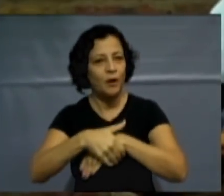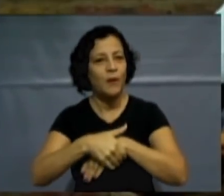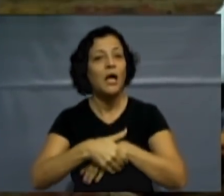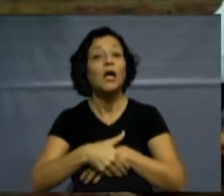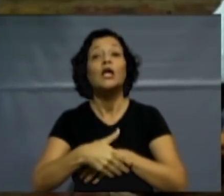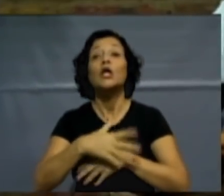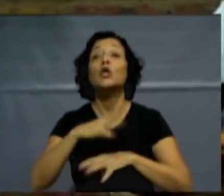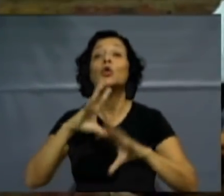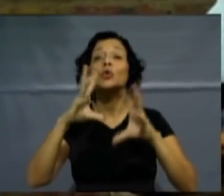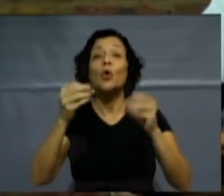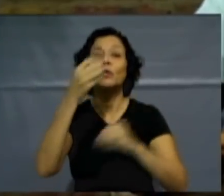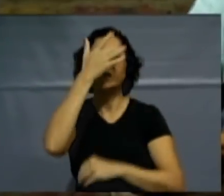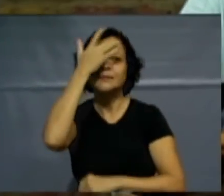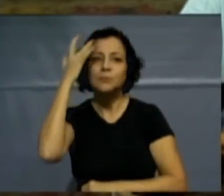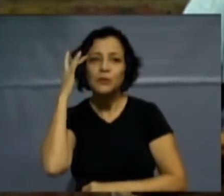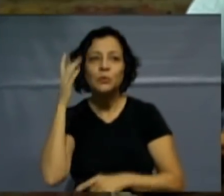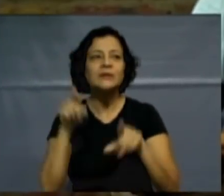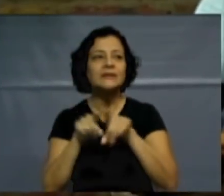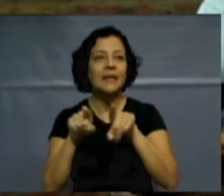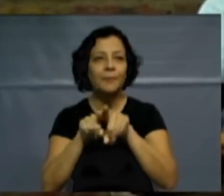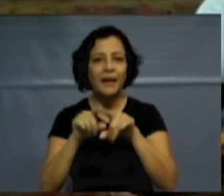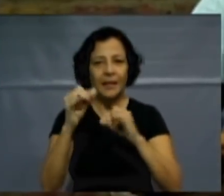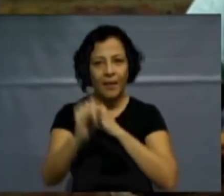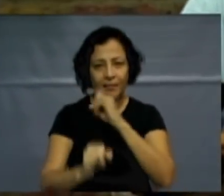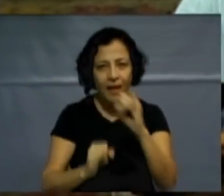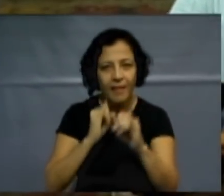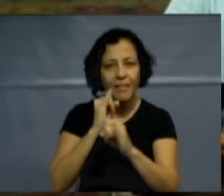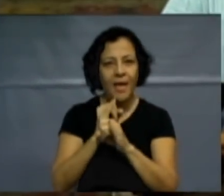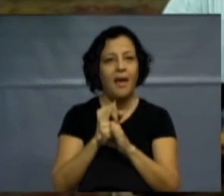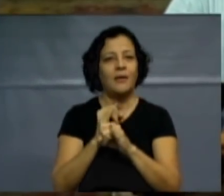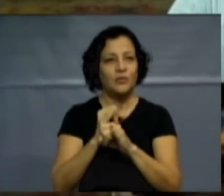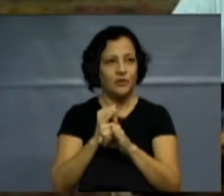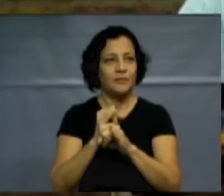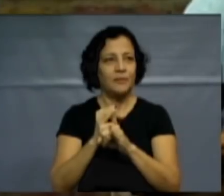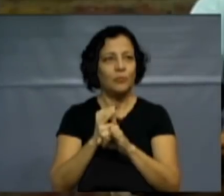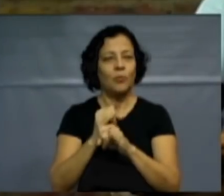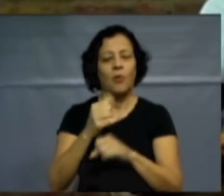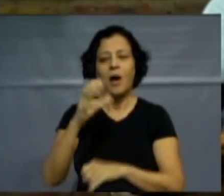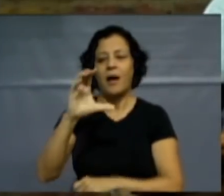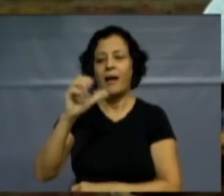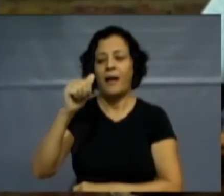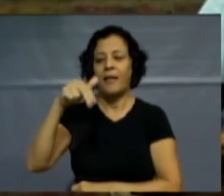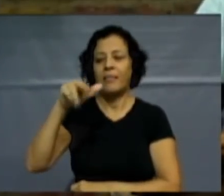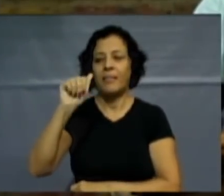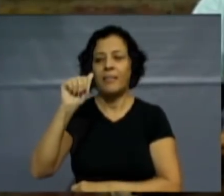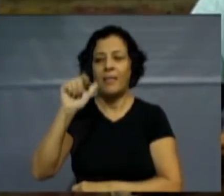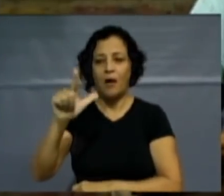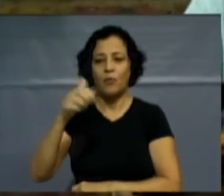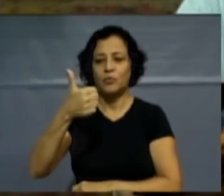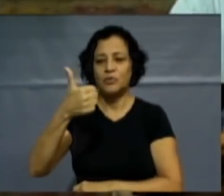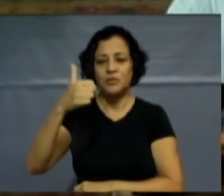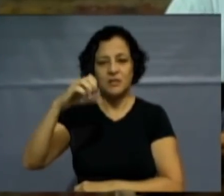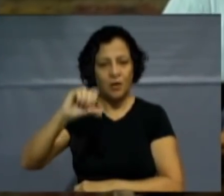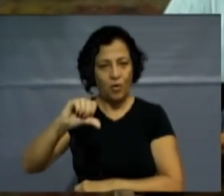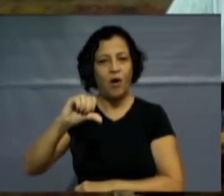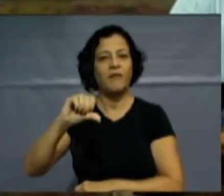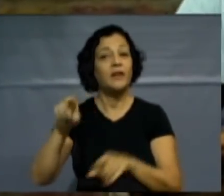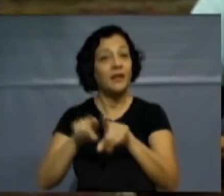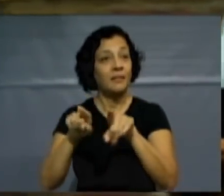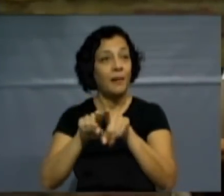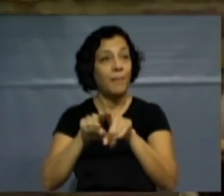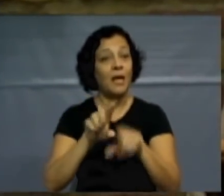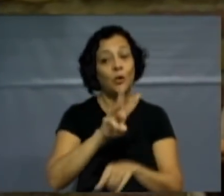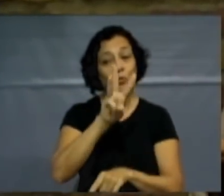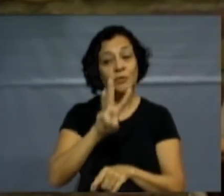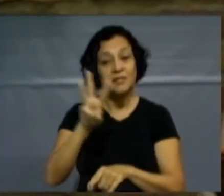assistem ao canal 19 da FEB TV. Boa noite a todos que nos assistem no CETJ, no site do CETJ